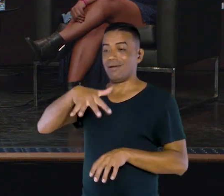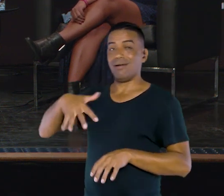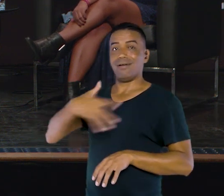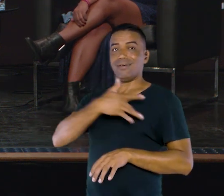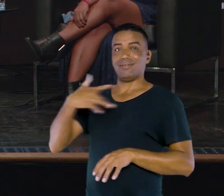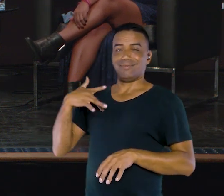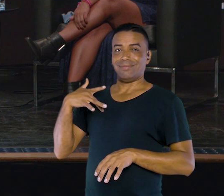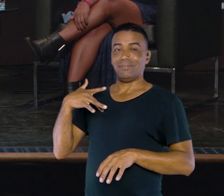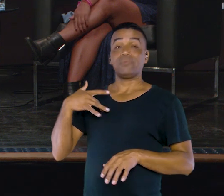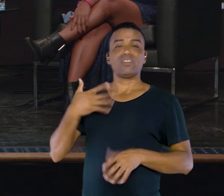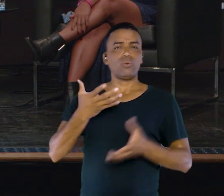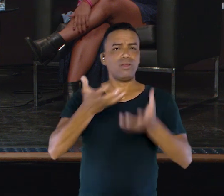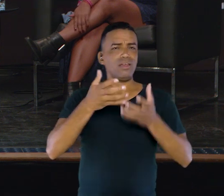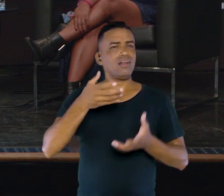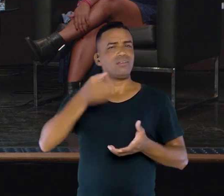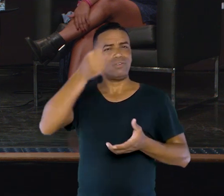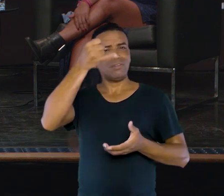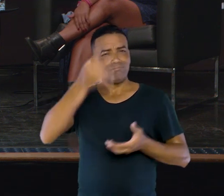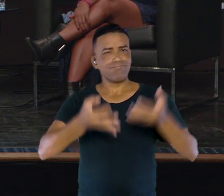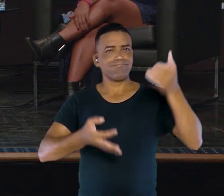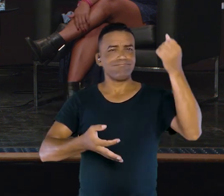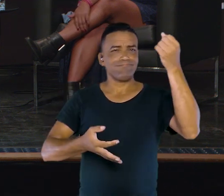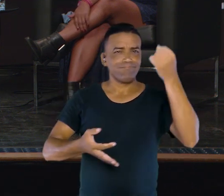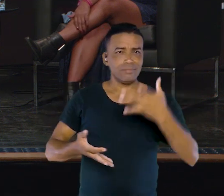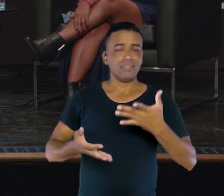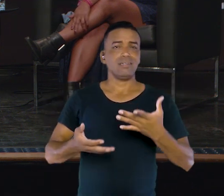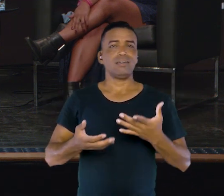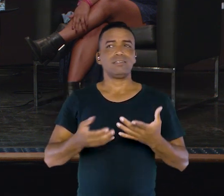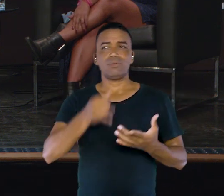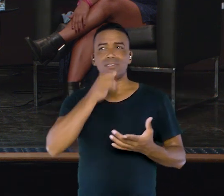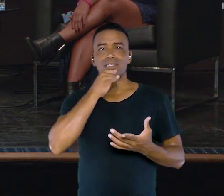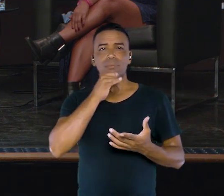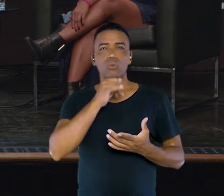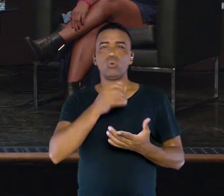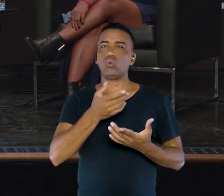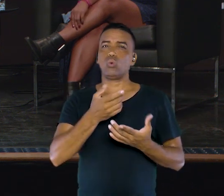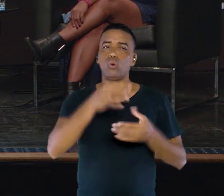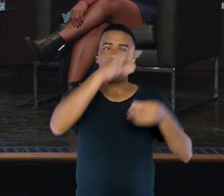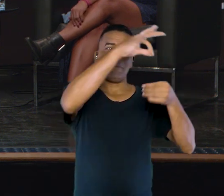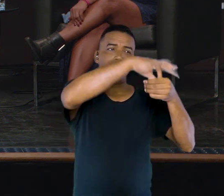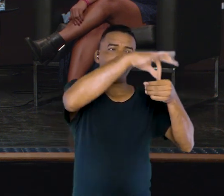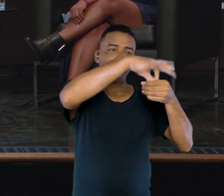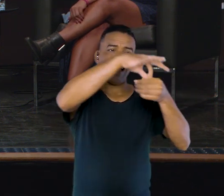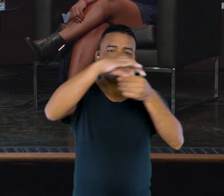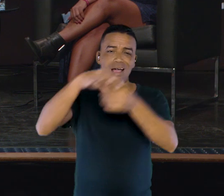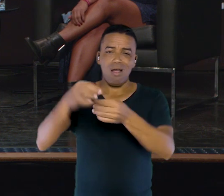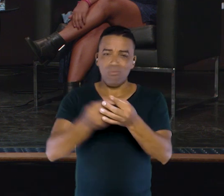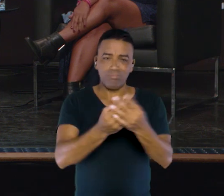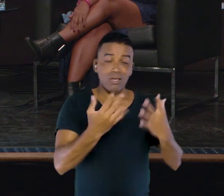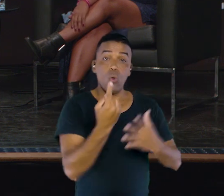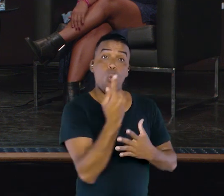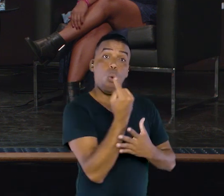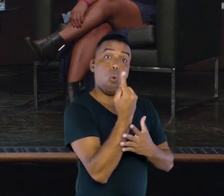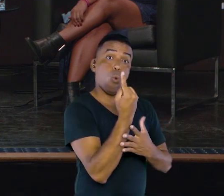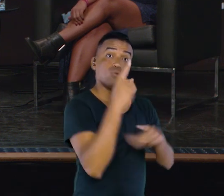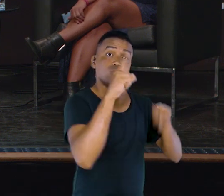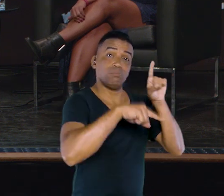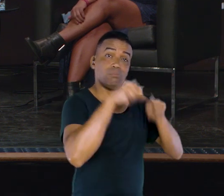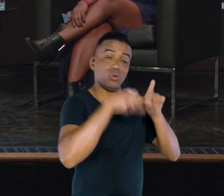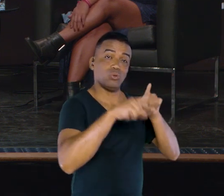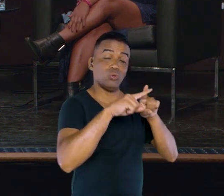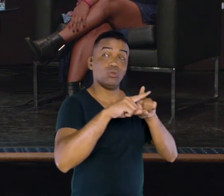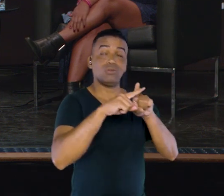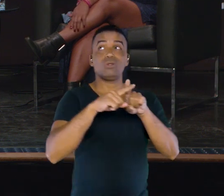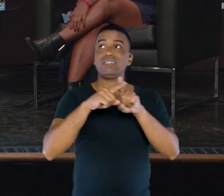questão assim seria muito te ouvir do quanto que essa monocultura também se expressa